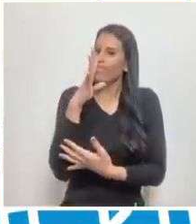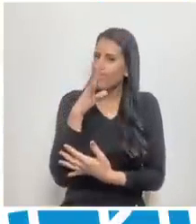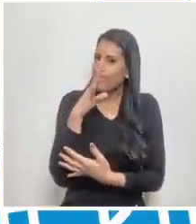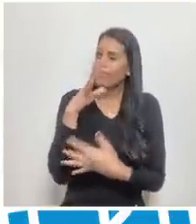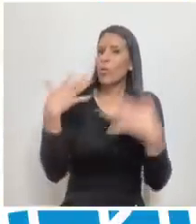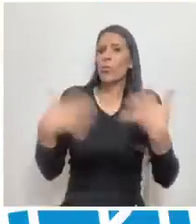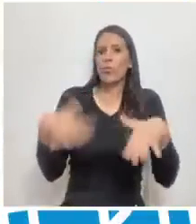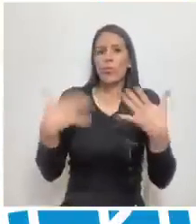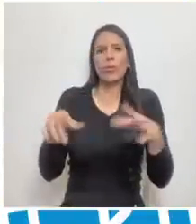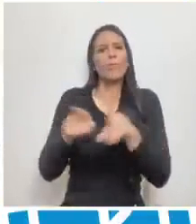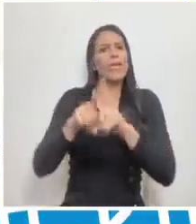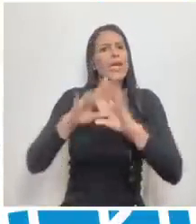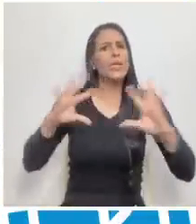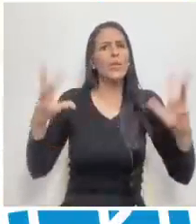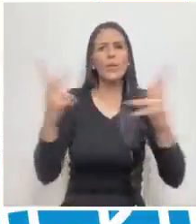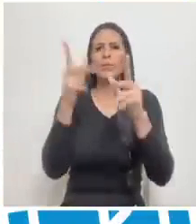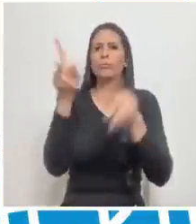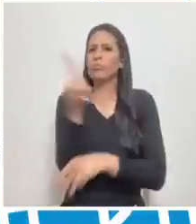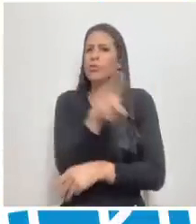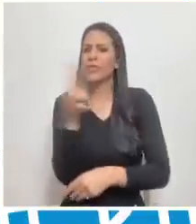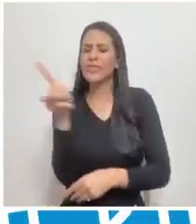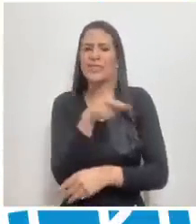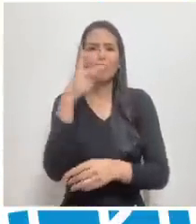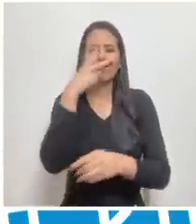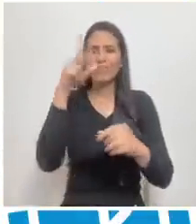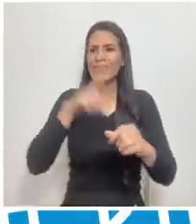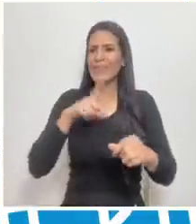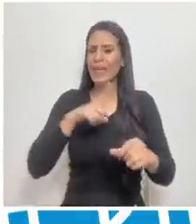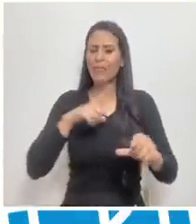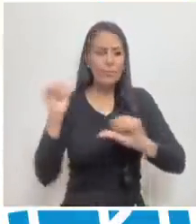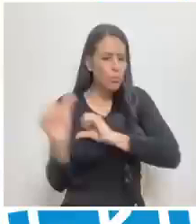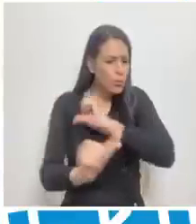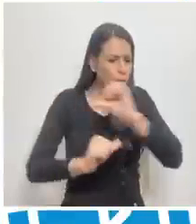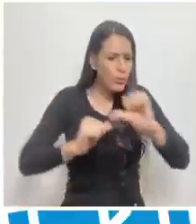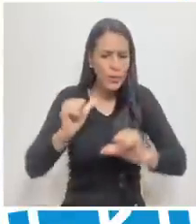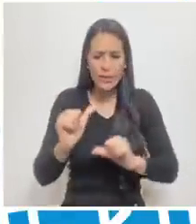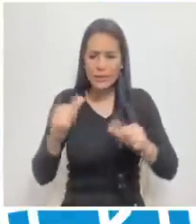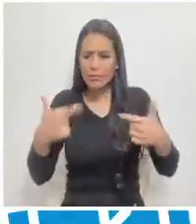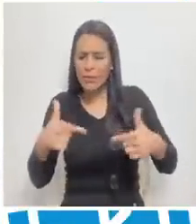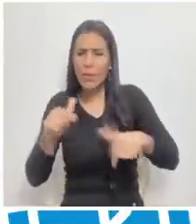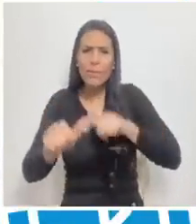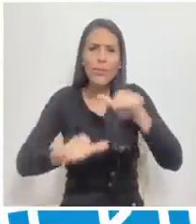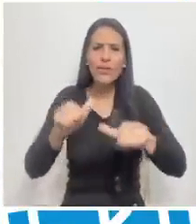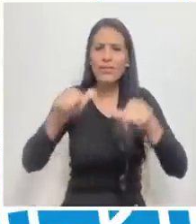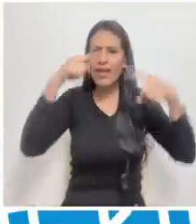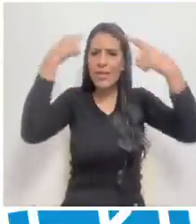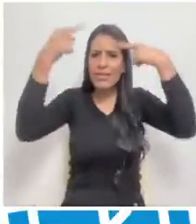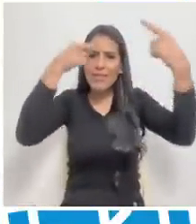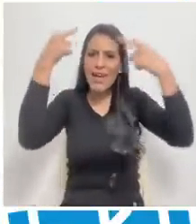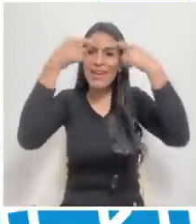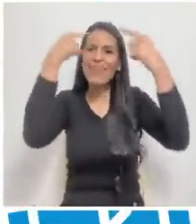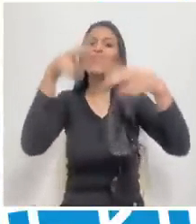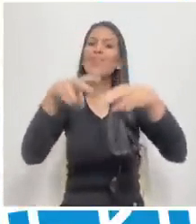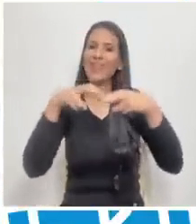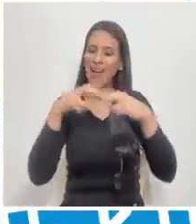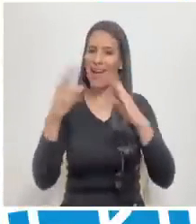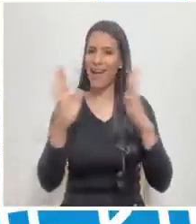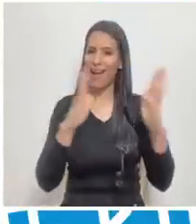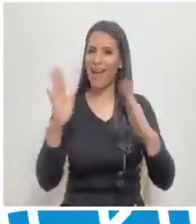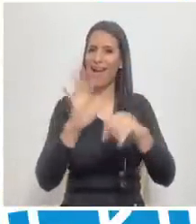professores que se reinventaram nesse momento de pandemia, mas que exatamente pelas mudanças